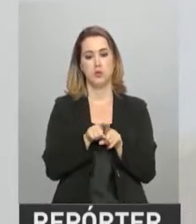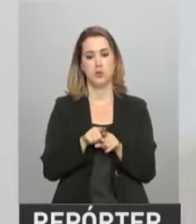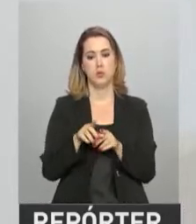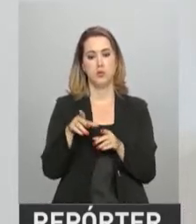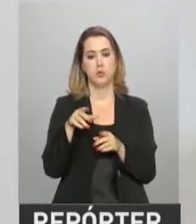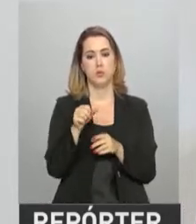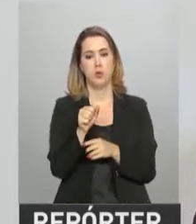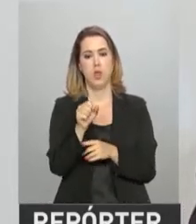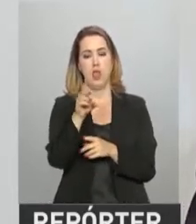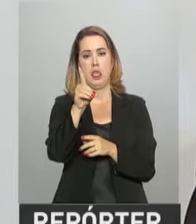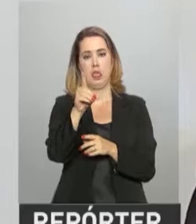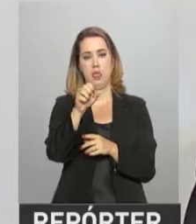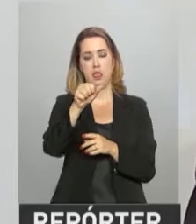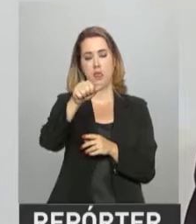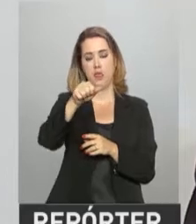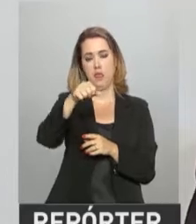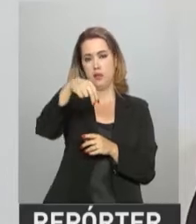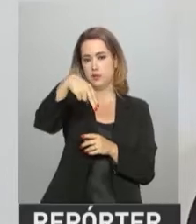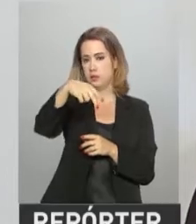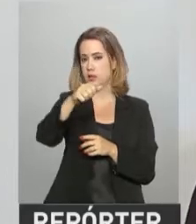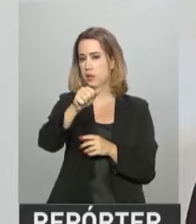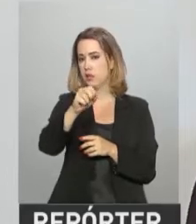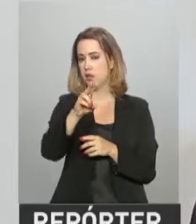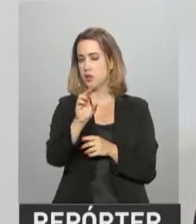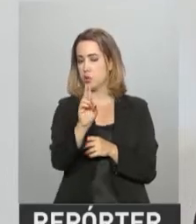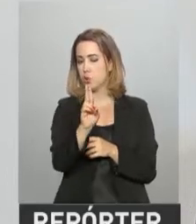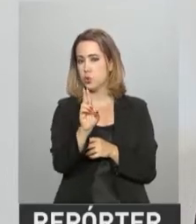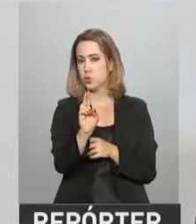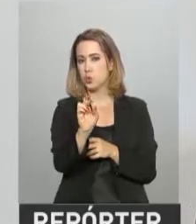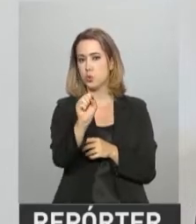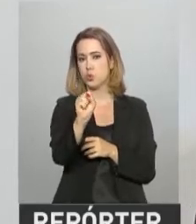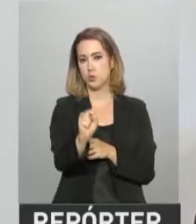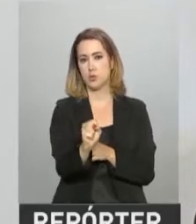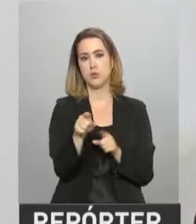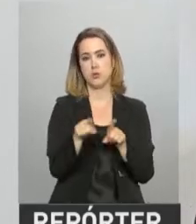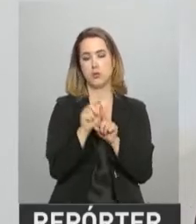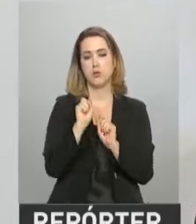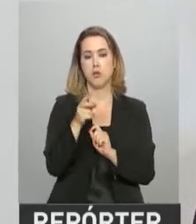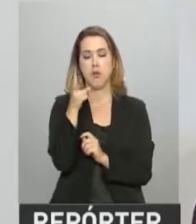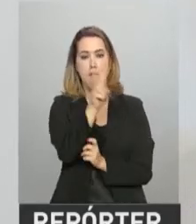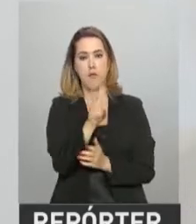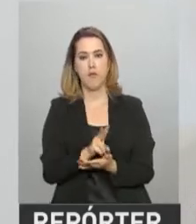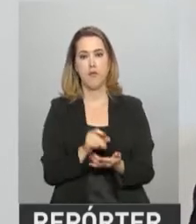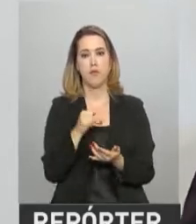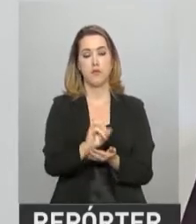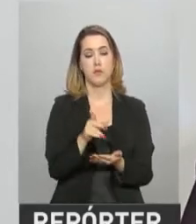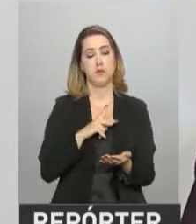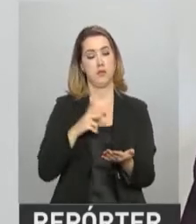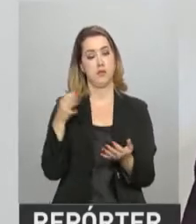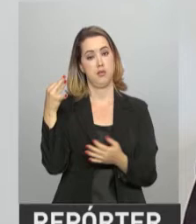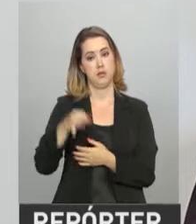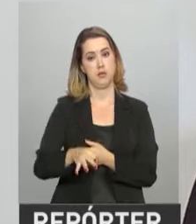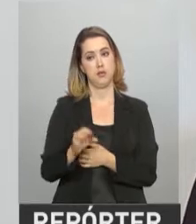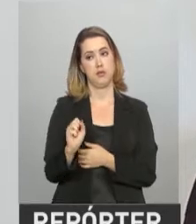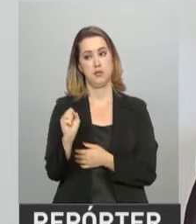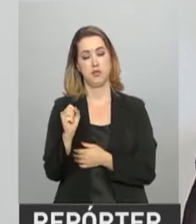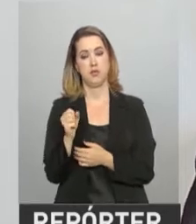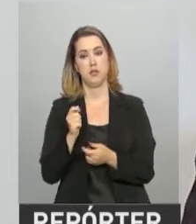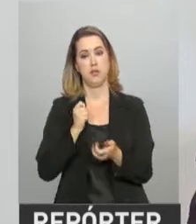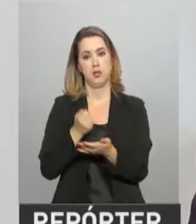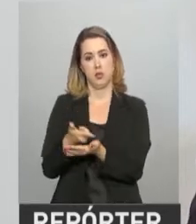do SUS, o DENASUS, ou a outros órgãos de controle, uma verificação que será feita em conjunto